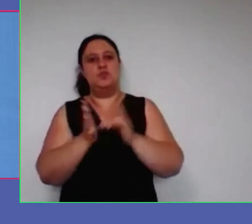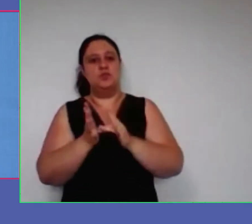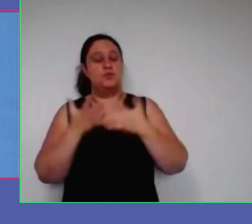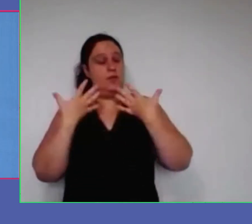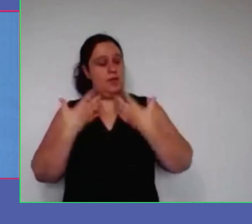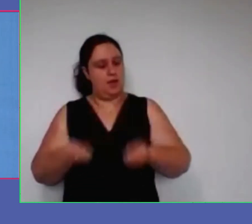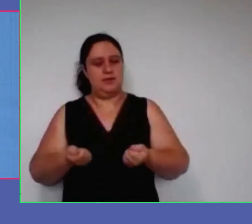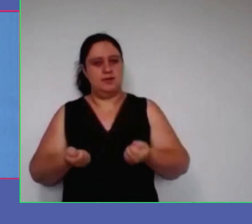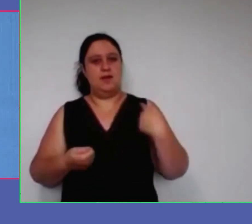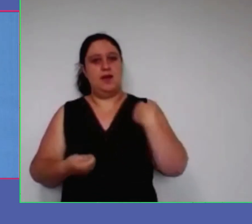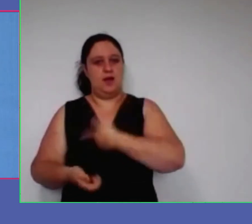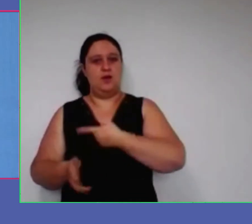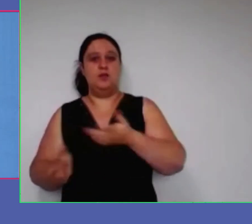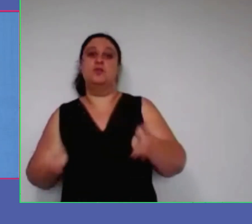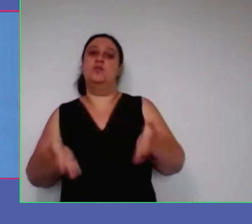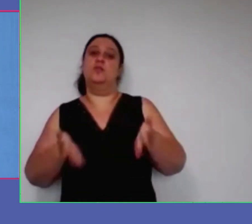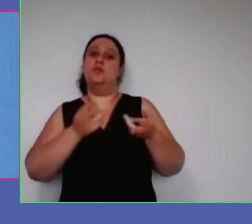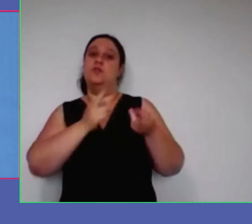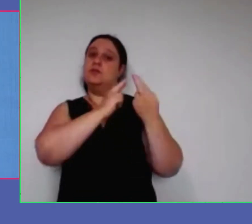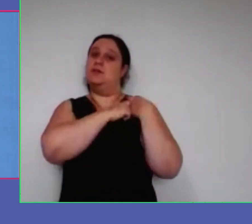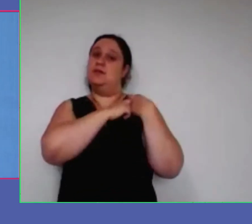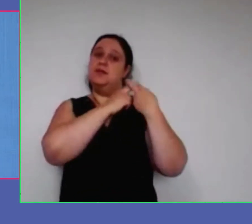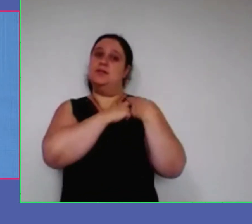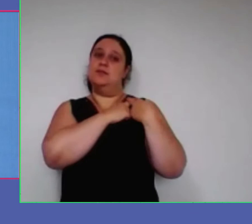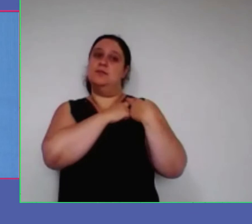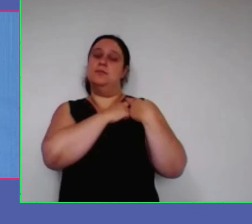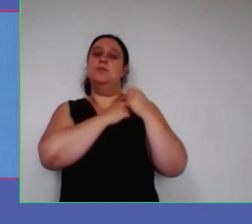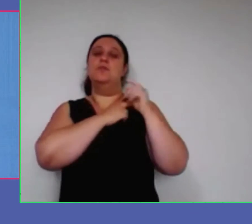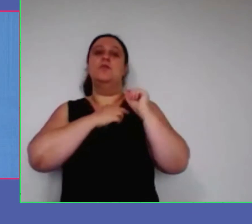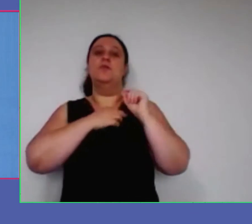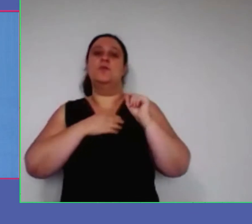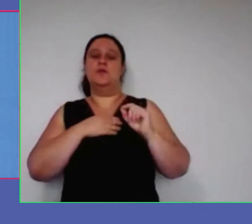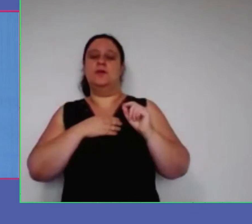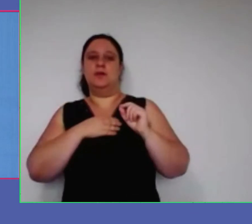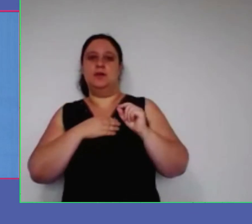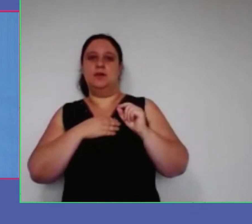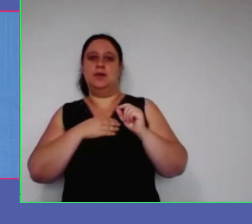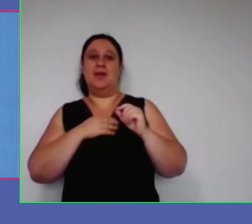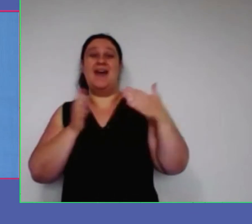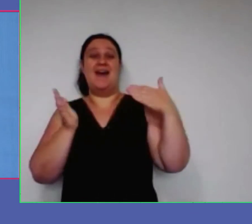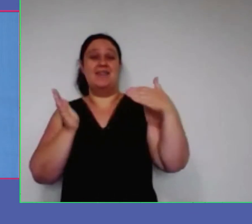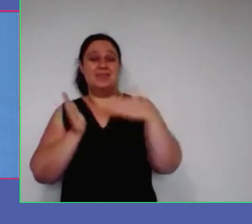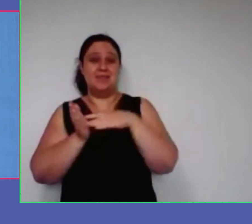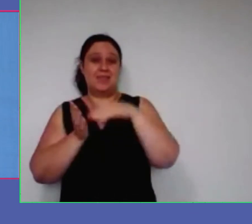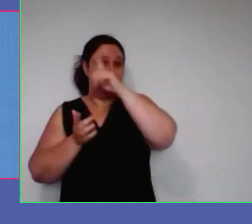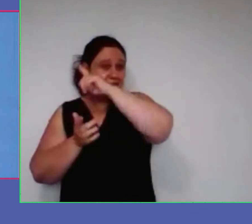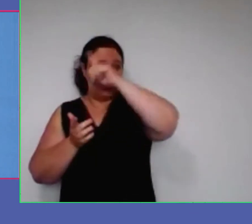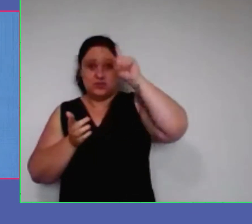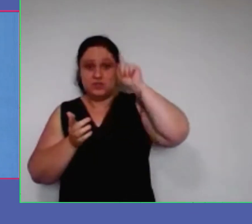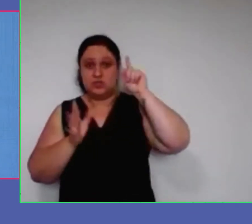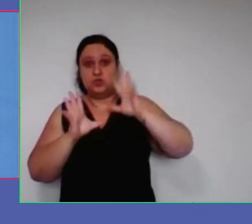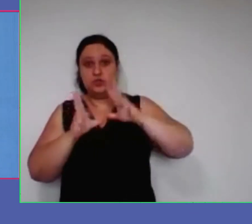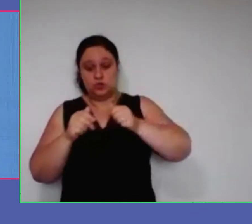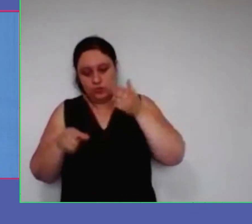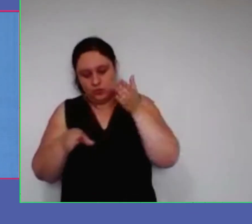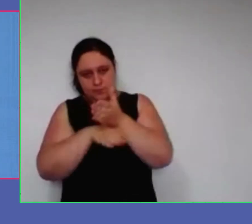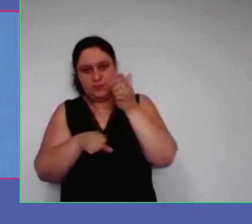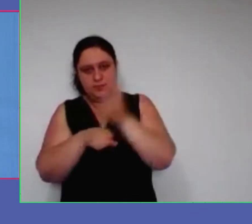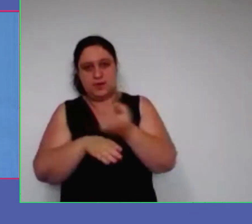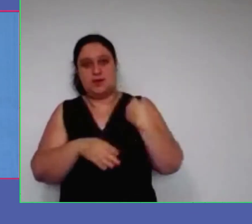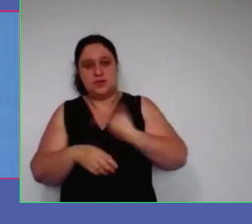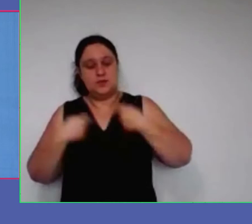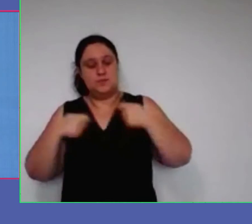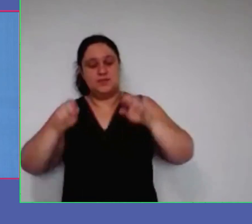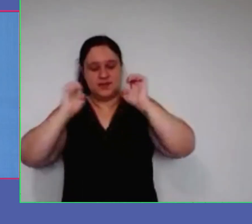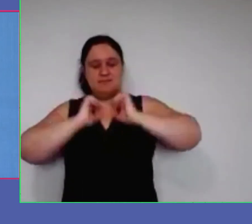irmãos, até completar a plenitude dos gentios, nós temos que pregar o Evangelho e introduzir